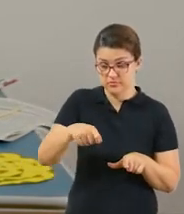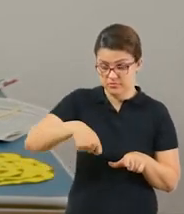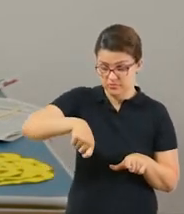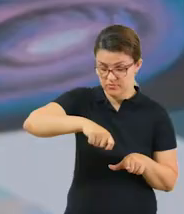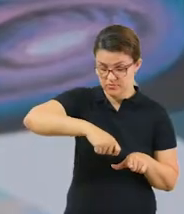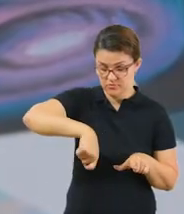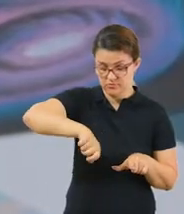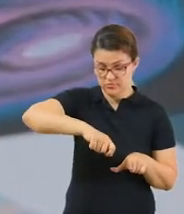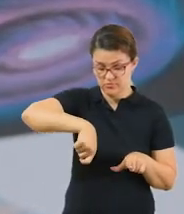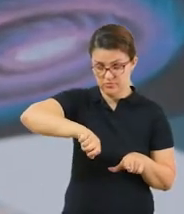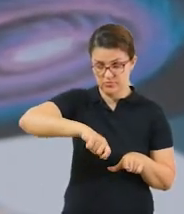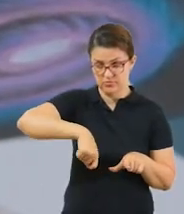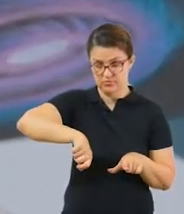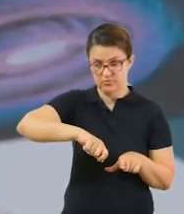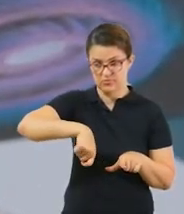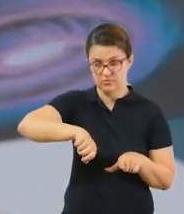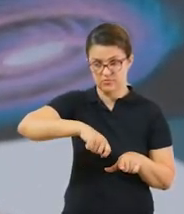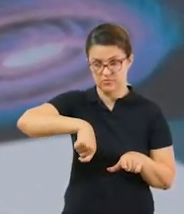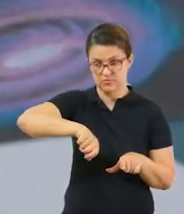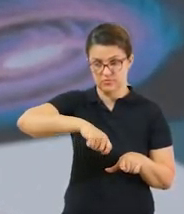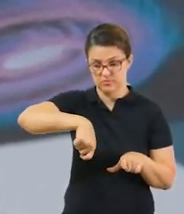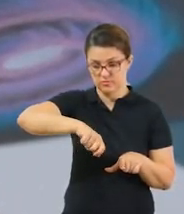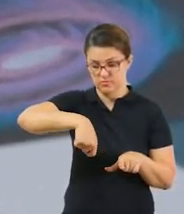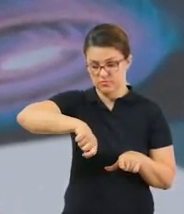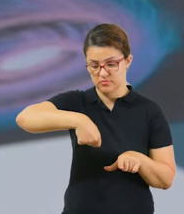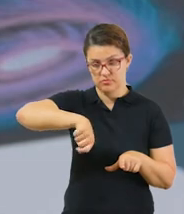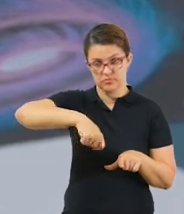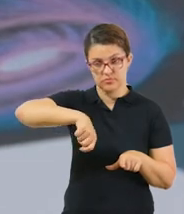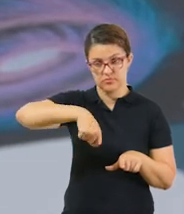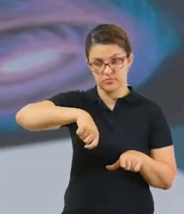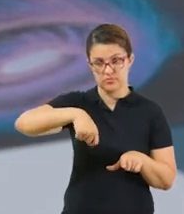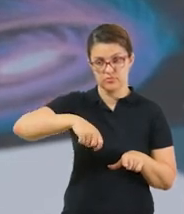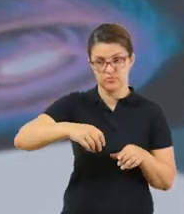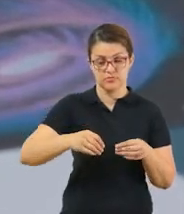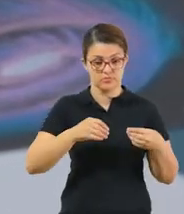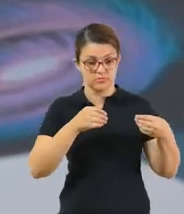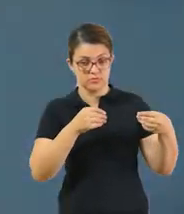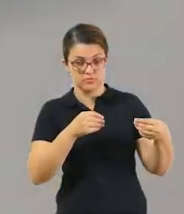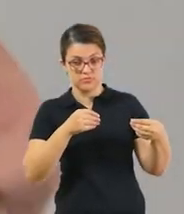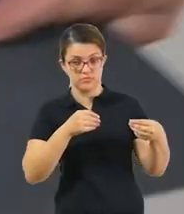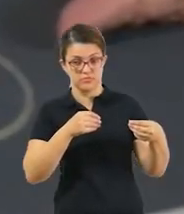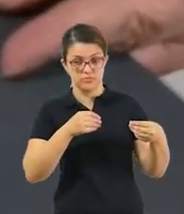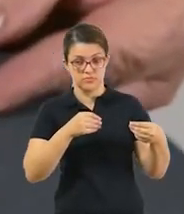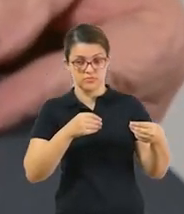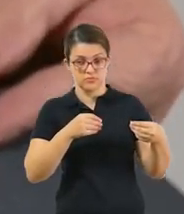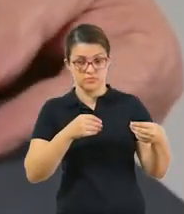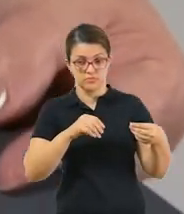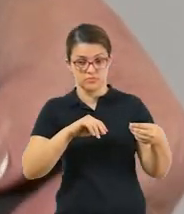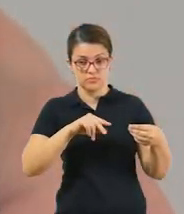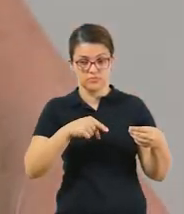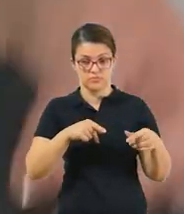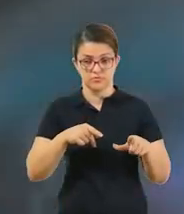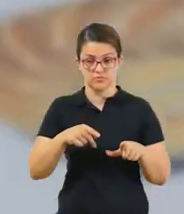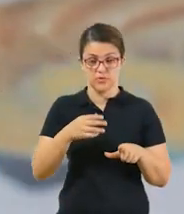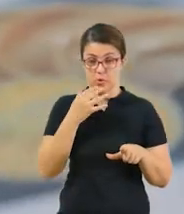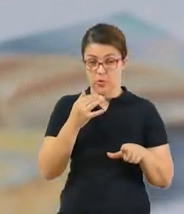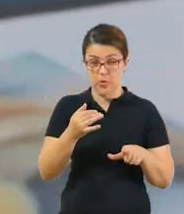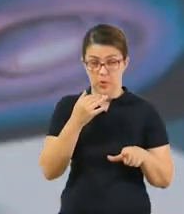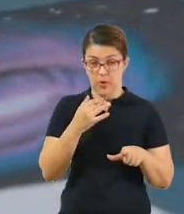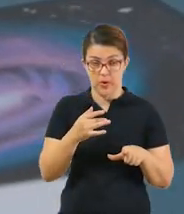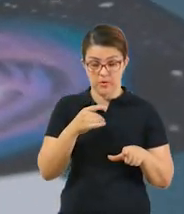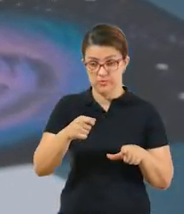fazer formas circulares olha tá ficando nesse sentido várias